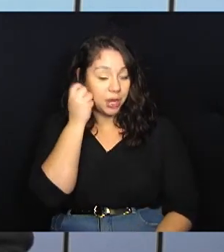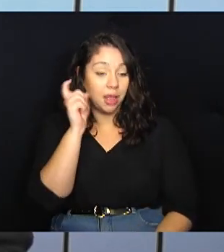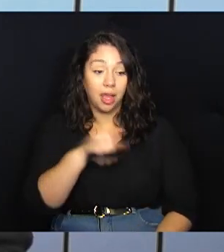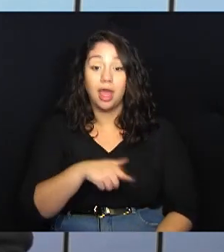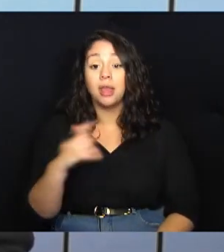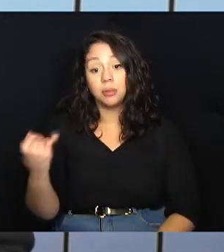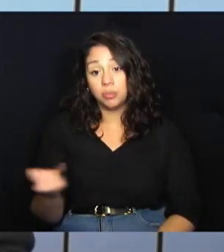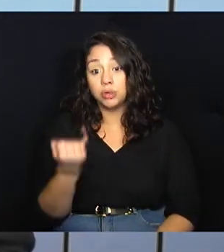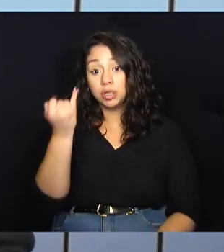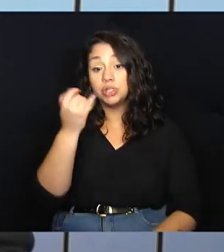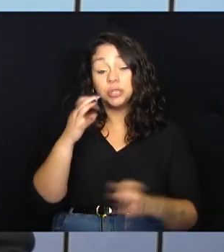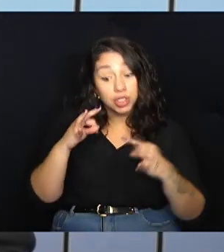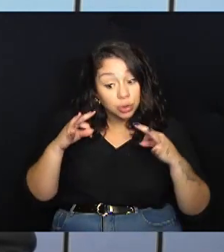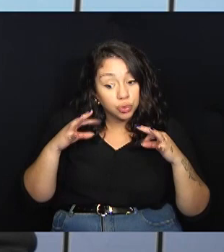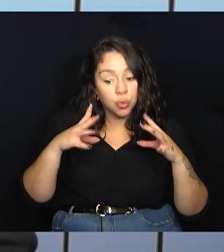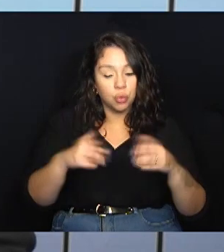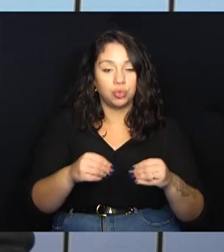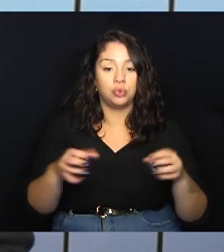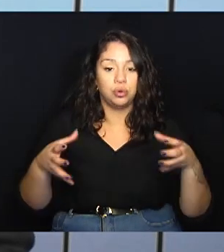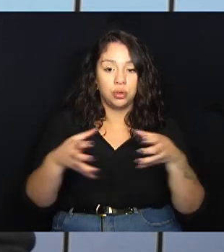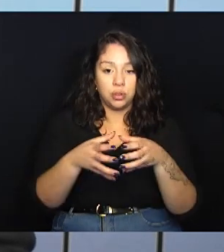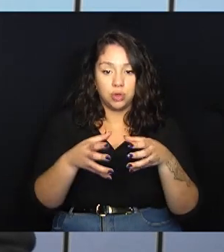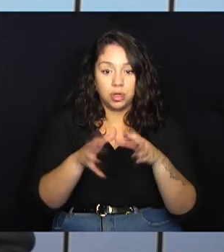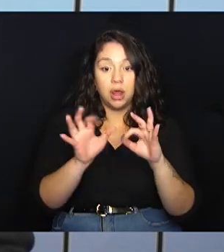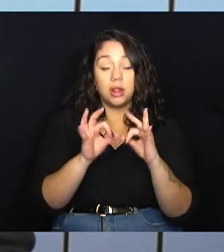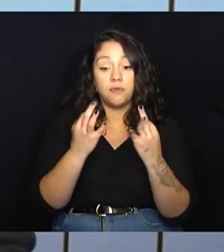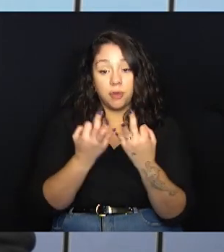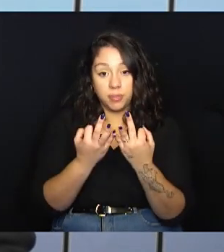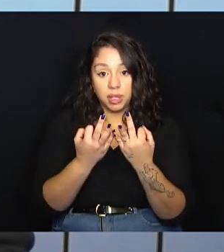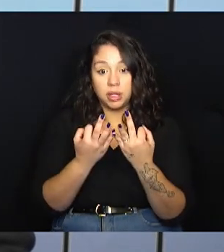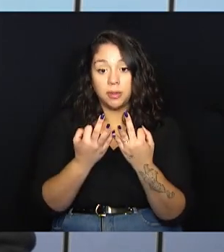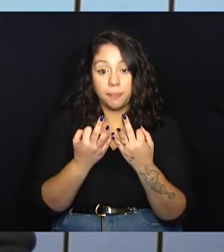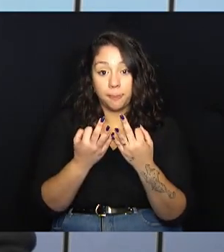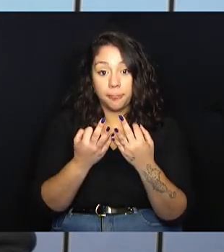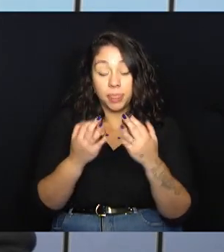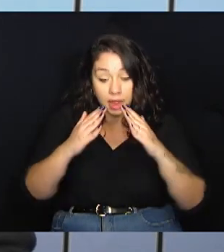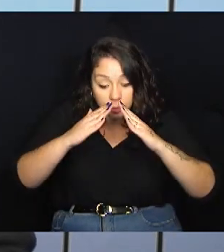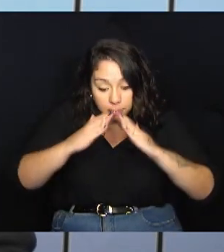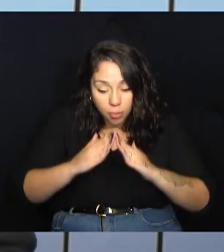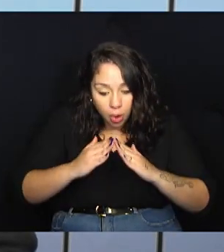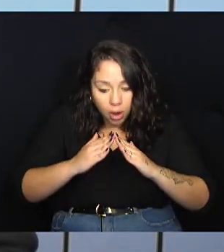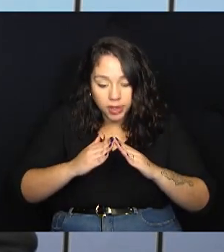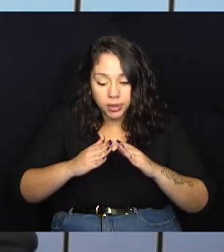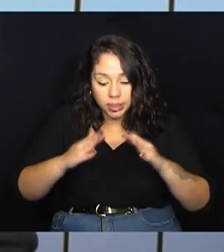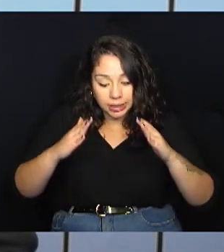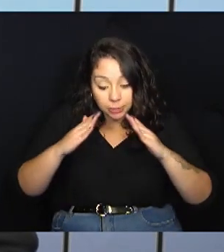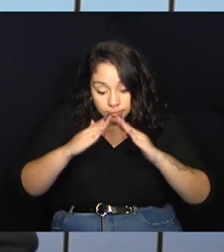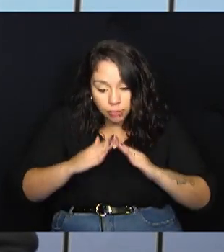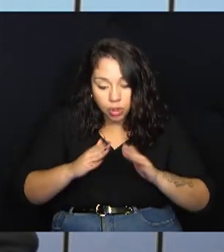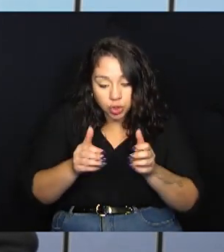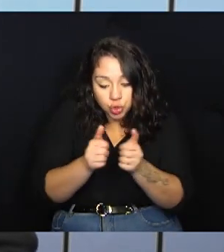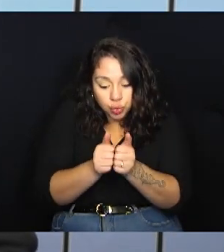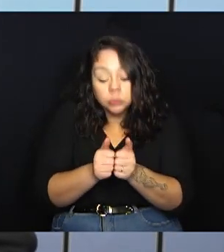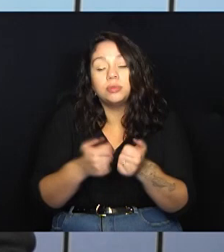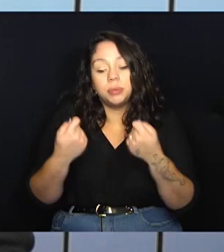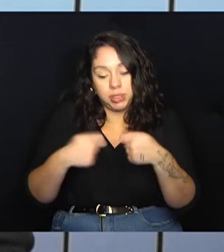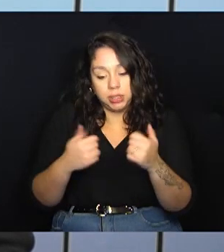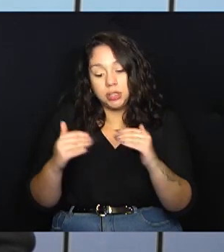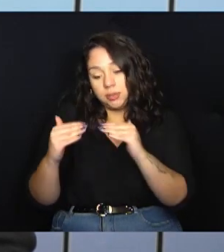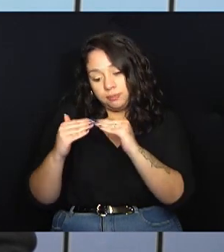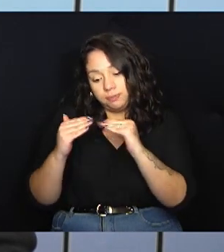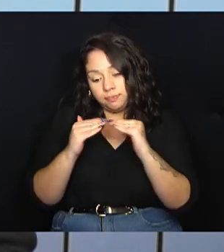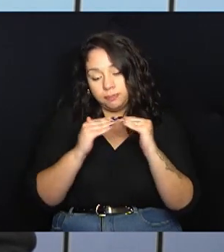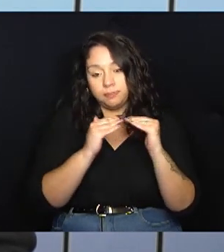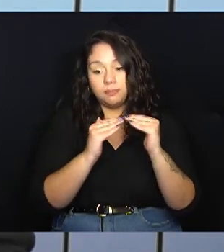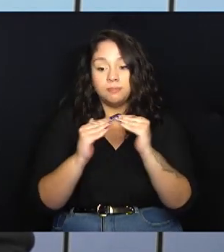que todos da família, todos, pelo menos que moram na mesma casa, né, concordem com aquele